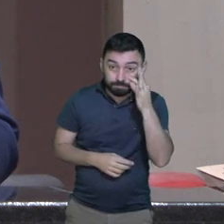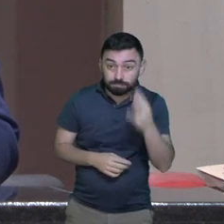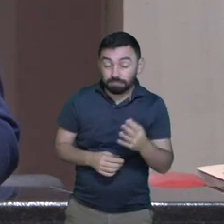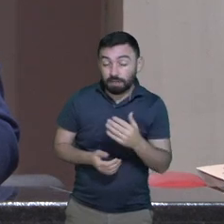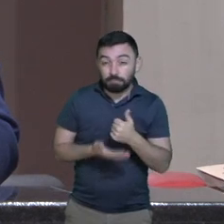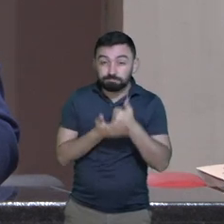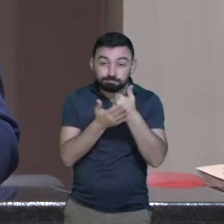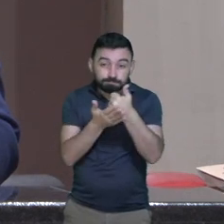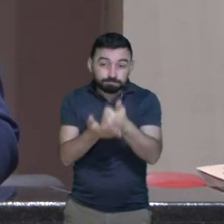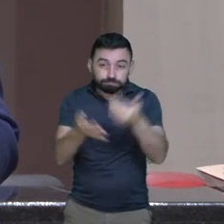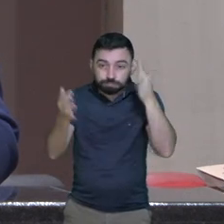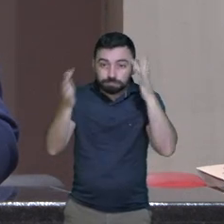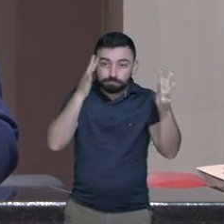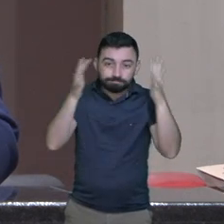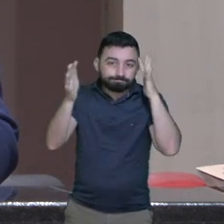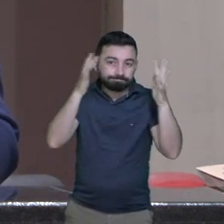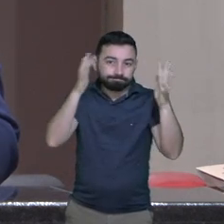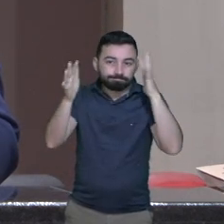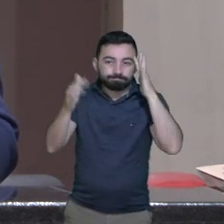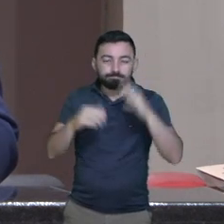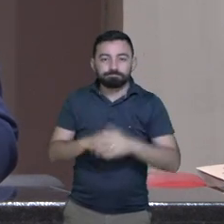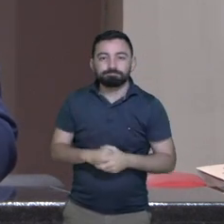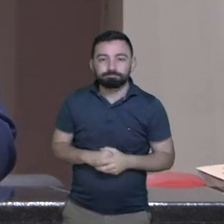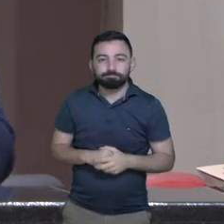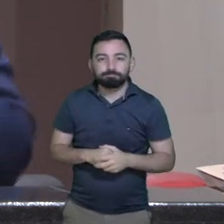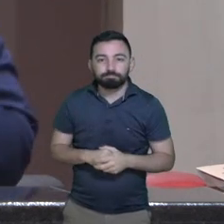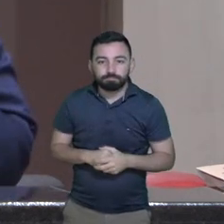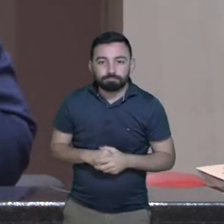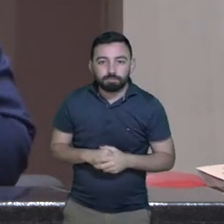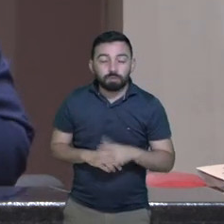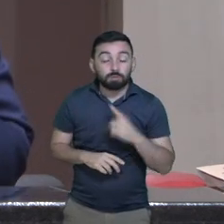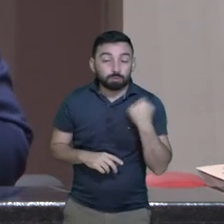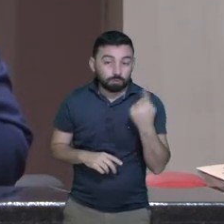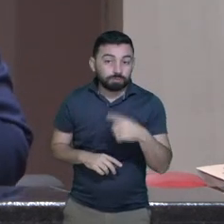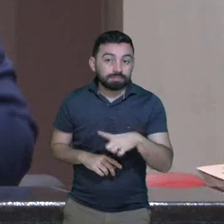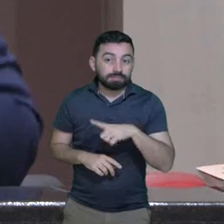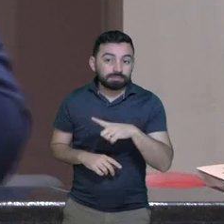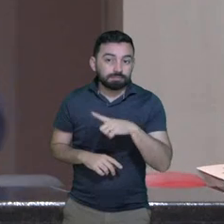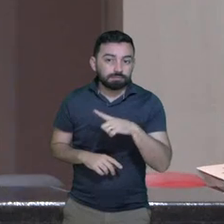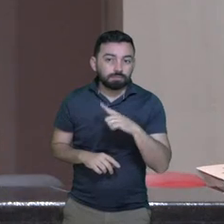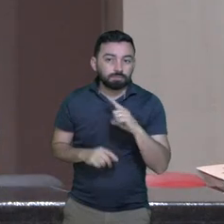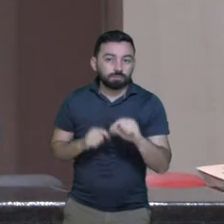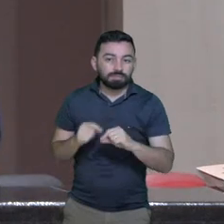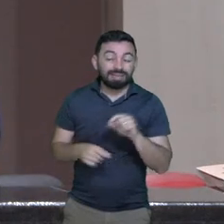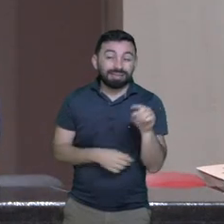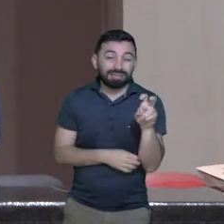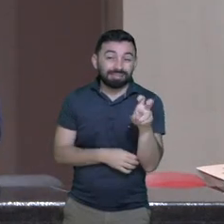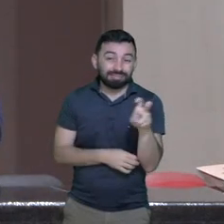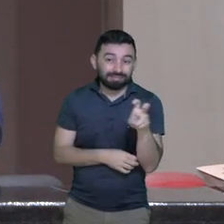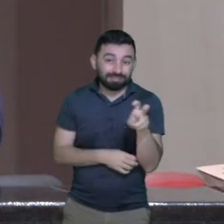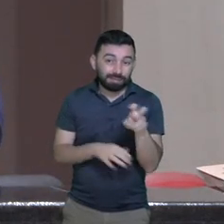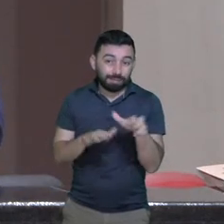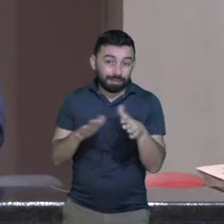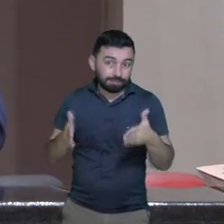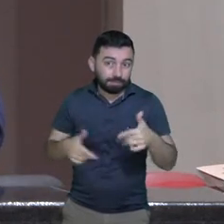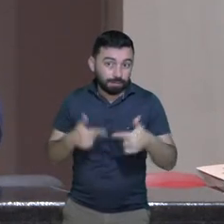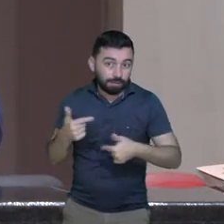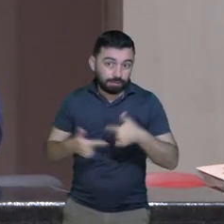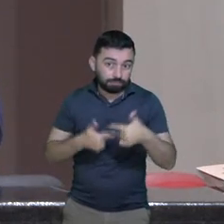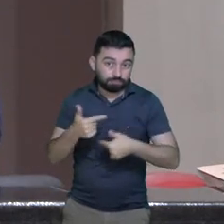reflexões isso é muito importante nós temos a quinta mesa de